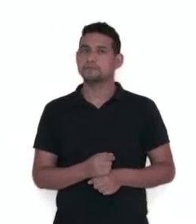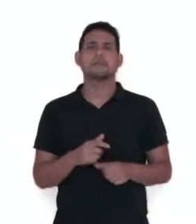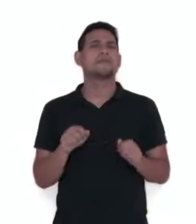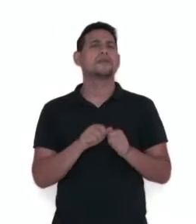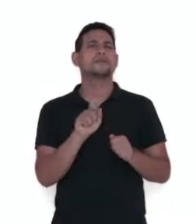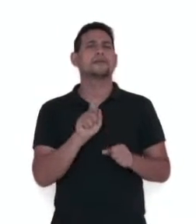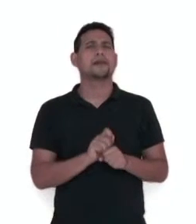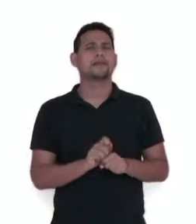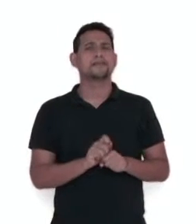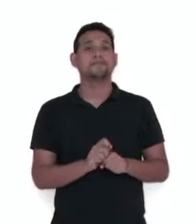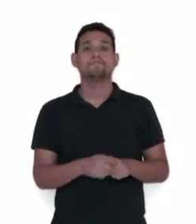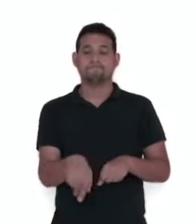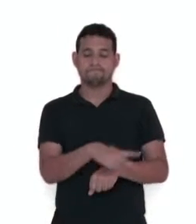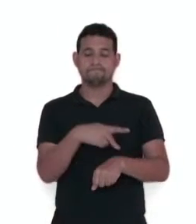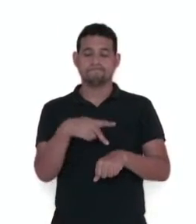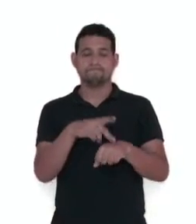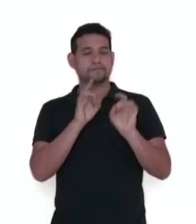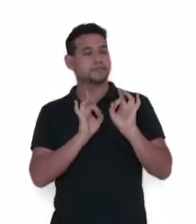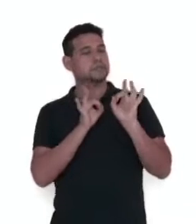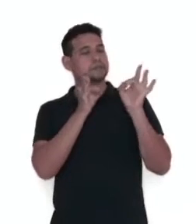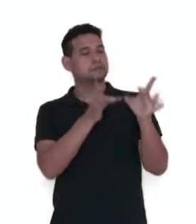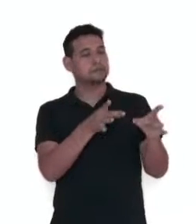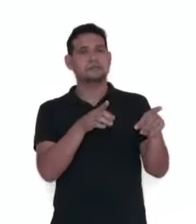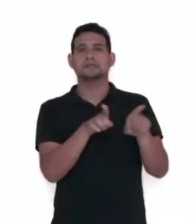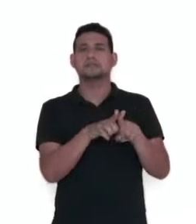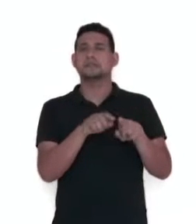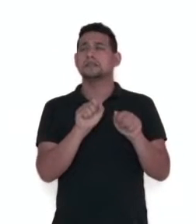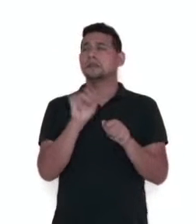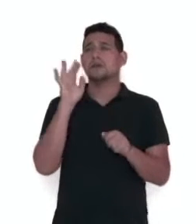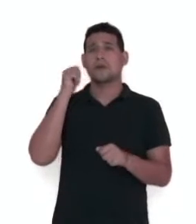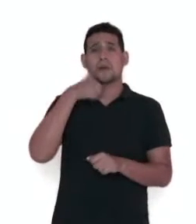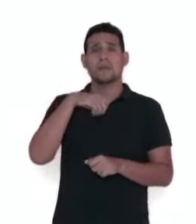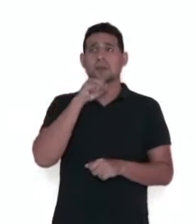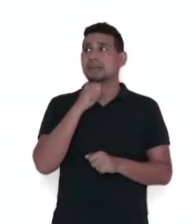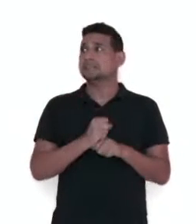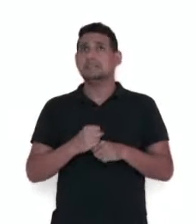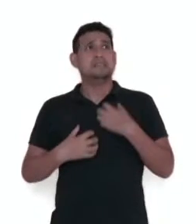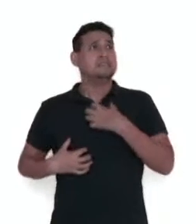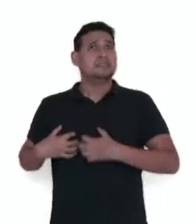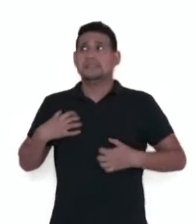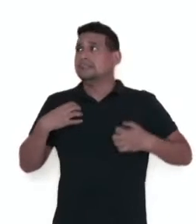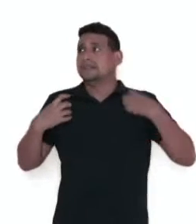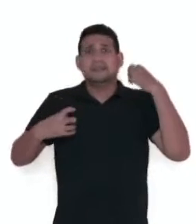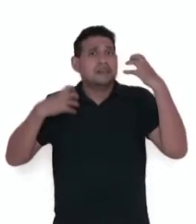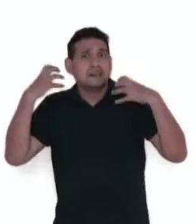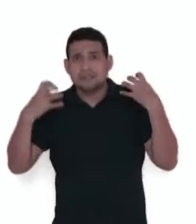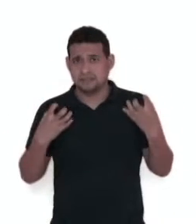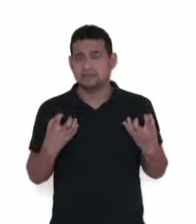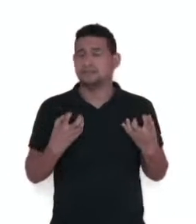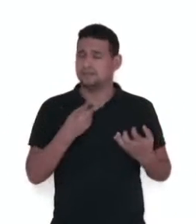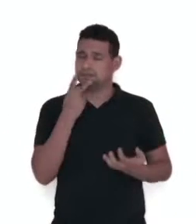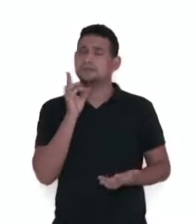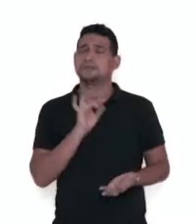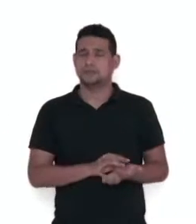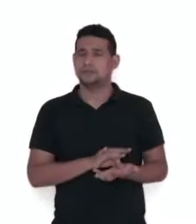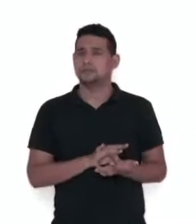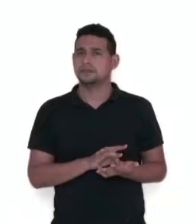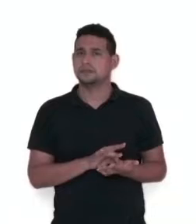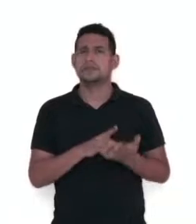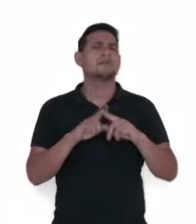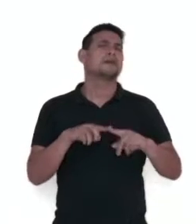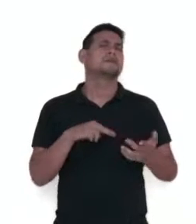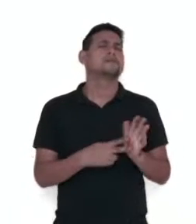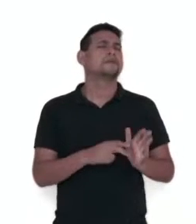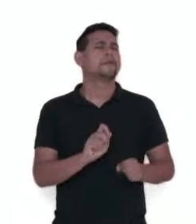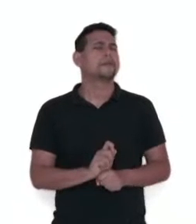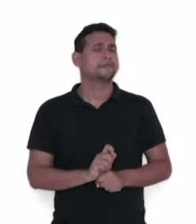al extranjero y eso llevó a mi madre a la locura, confesó Rebeca. Pese a